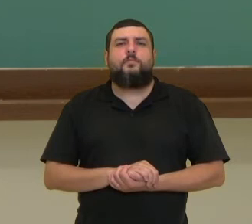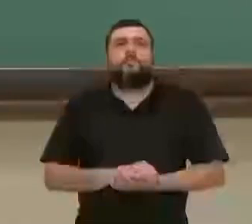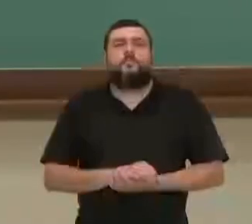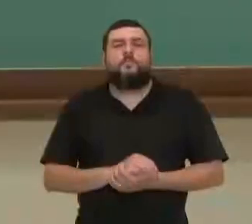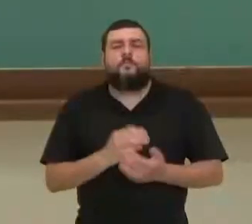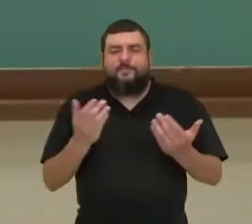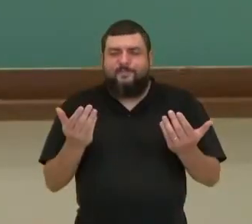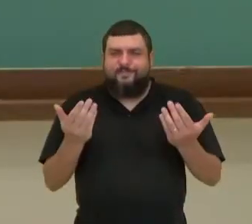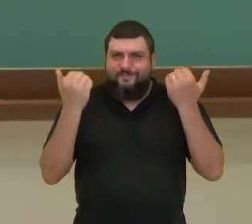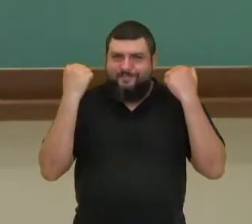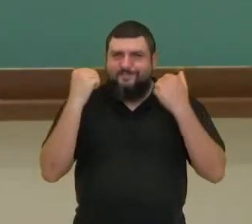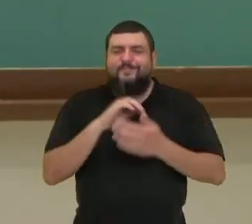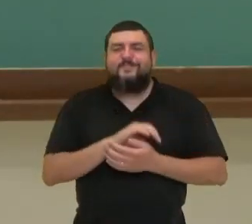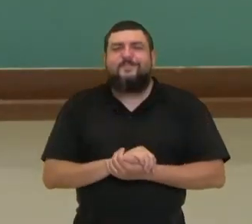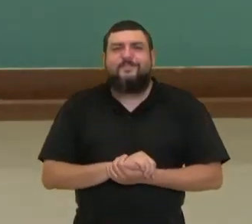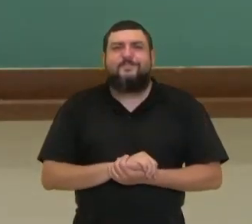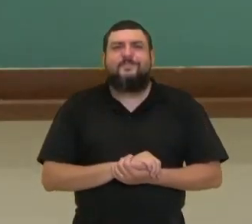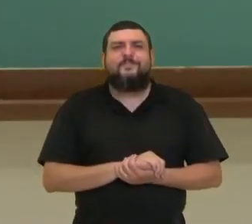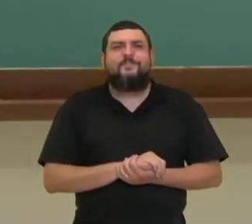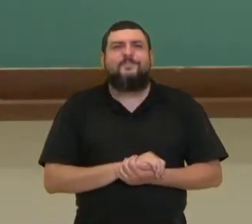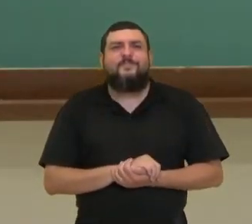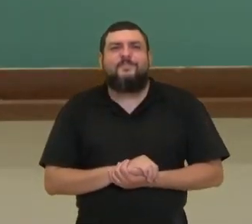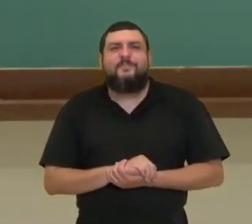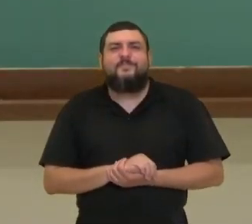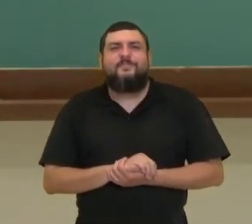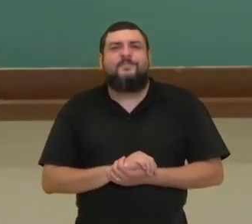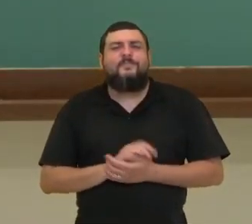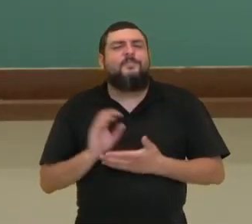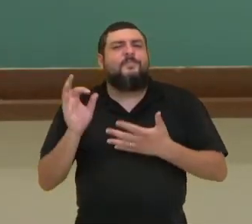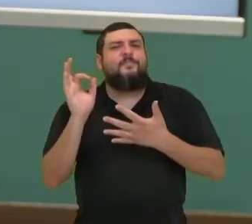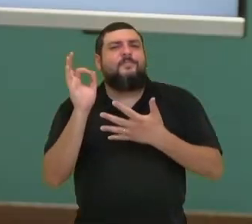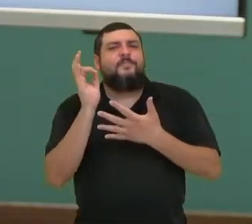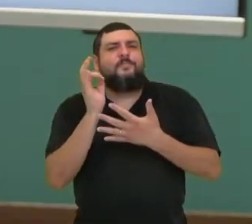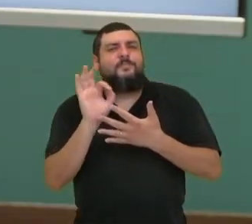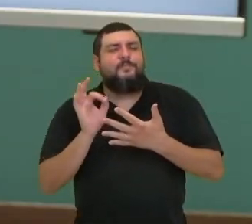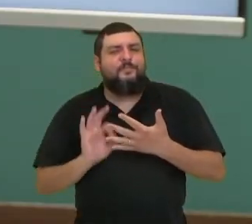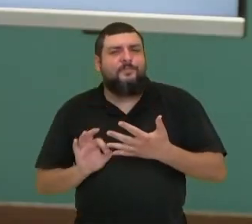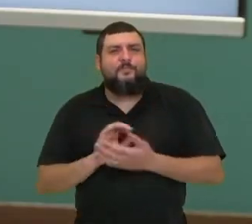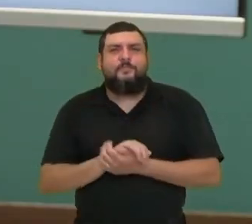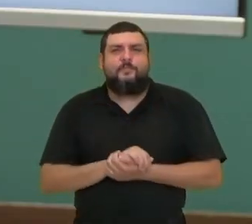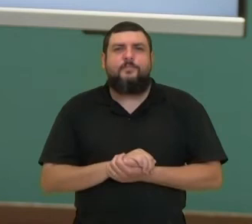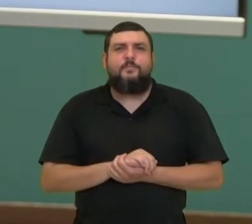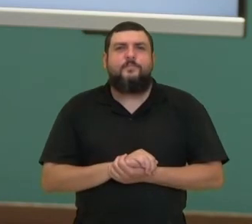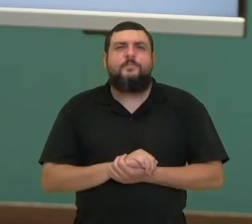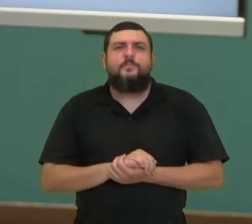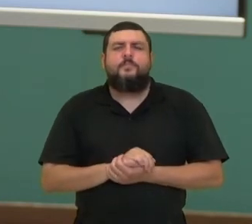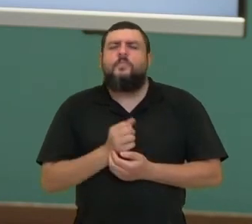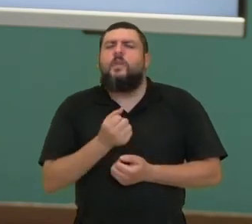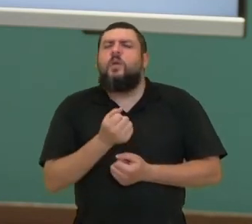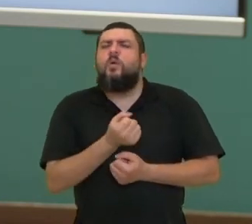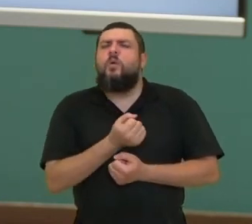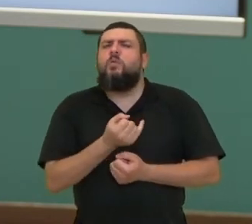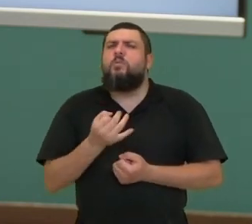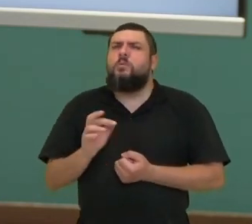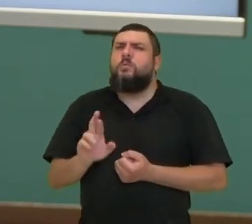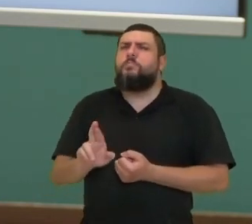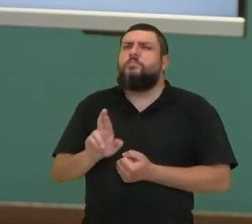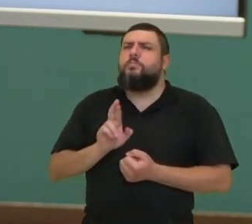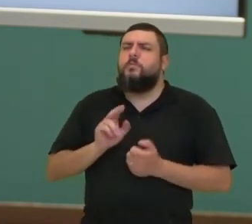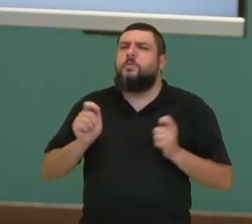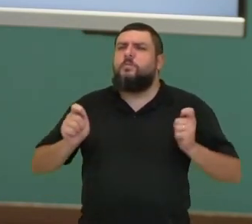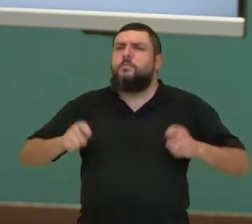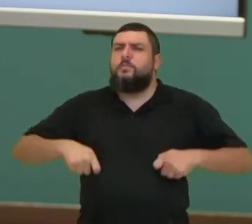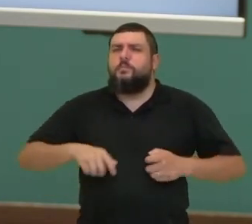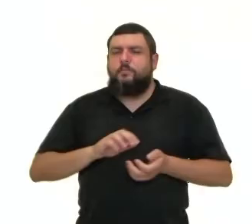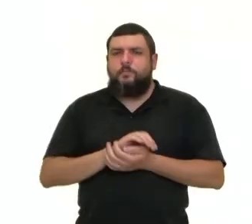Vamos lá? Pessoal, então corrigindo o nosso exercício, quantos são os resultados possíveis, tá? Então, olha